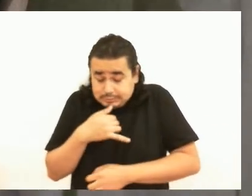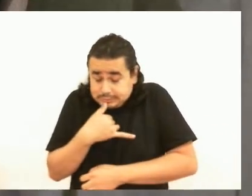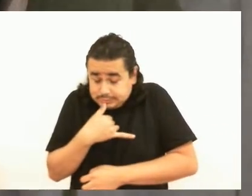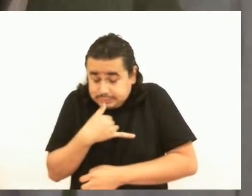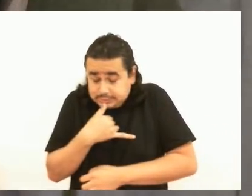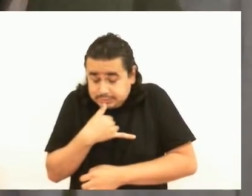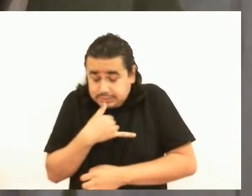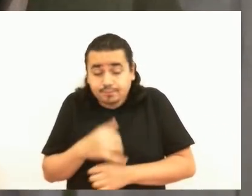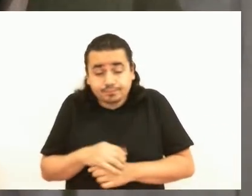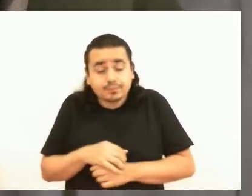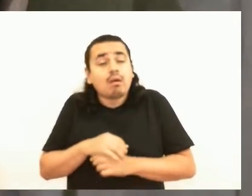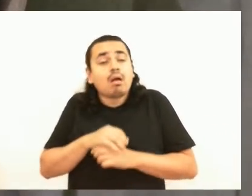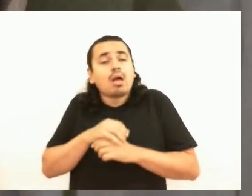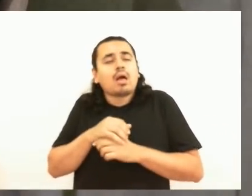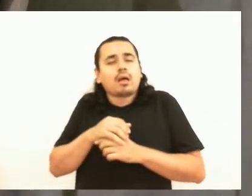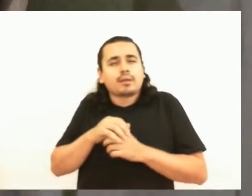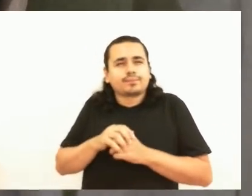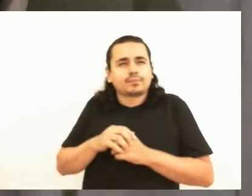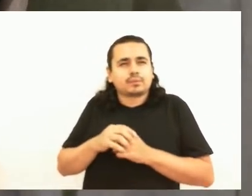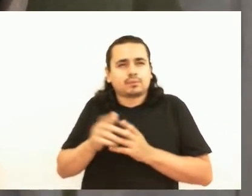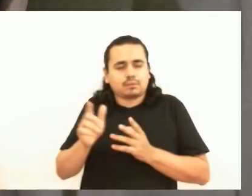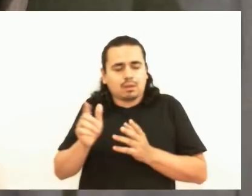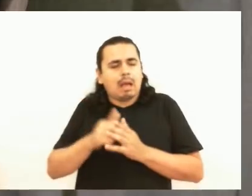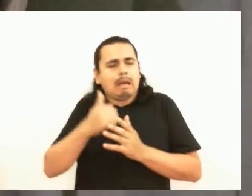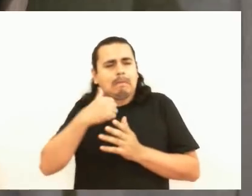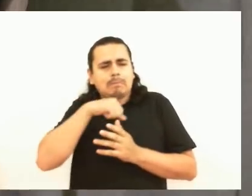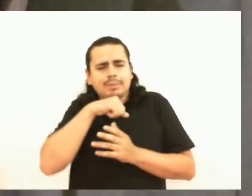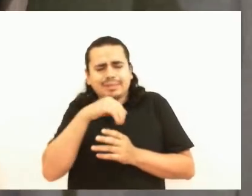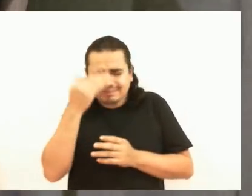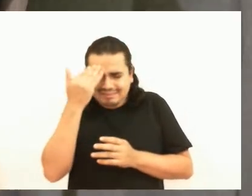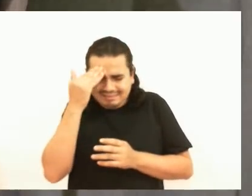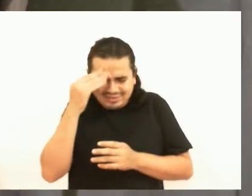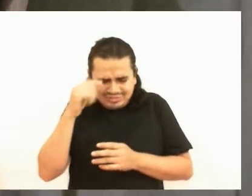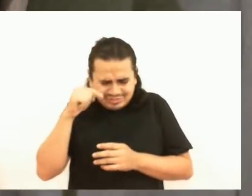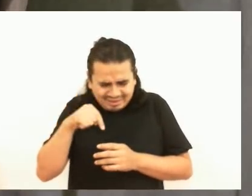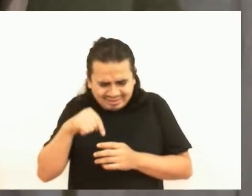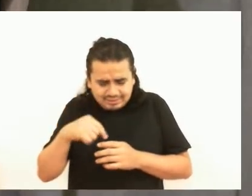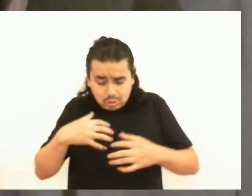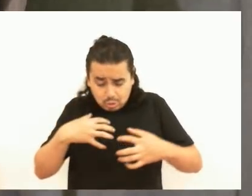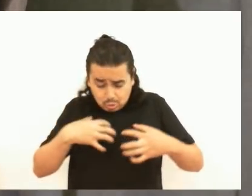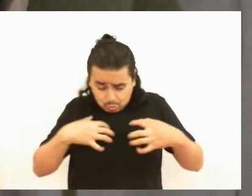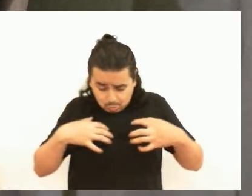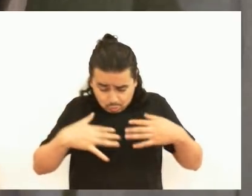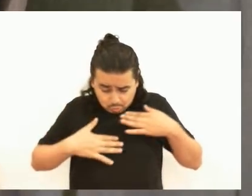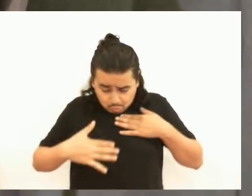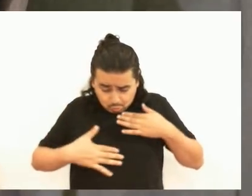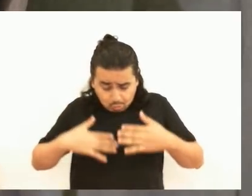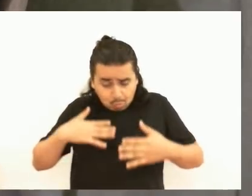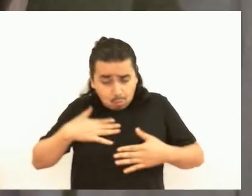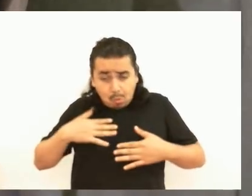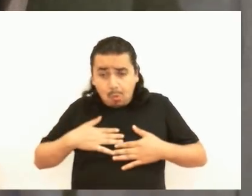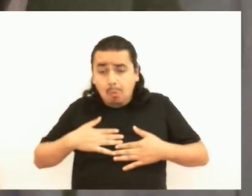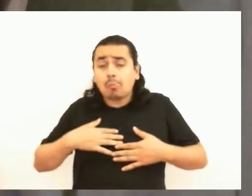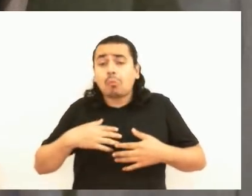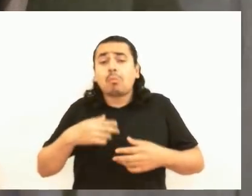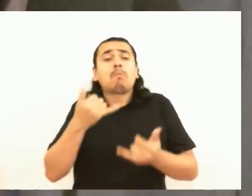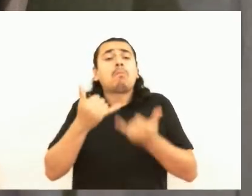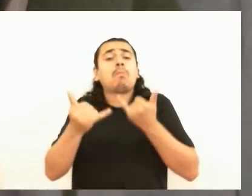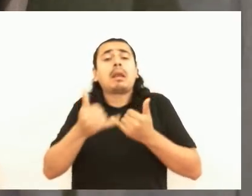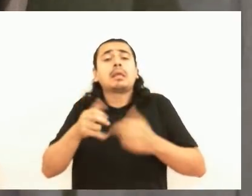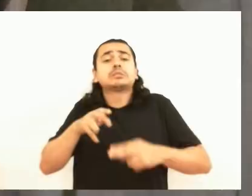brando ela entende que como mesmo você disse vivemos repreendendo o corpo das crianças diariamente né